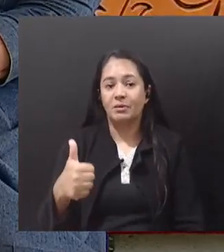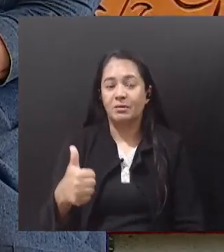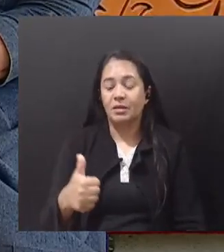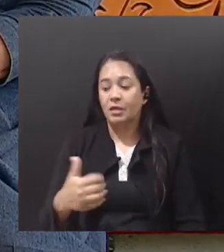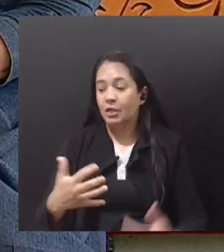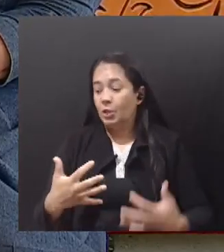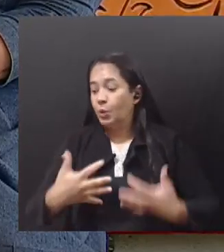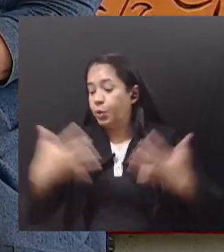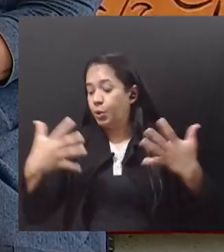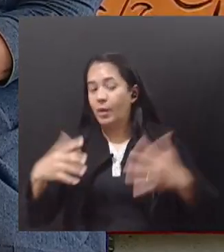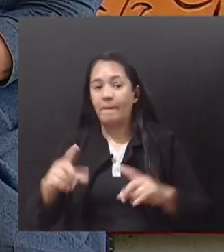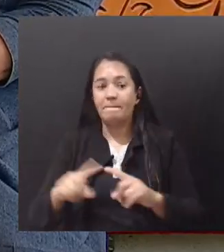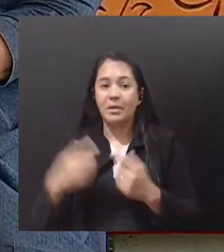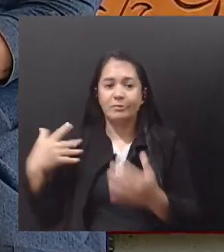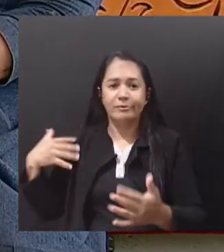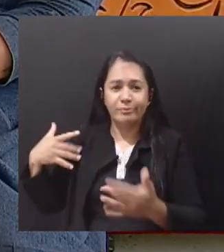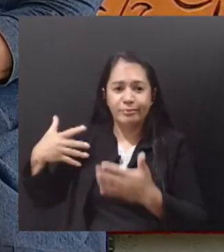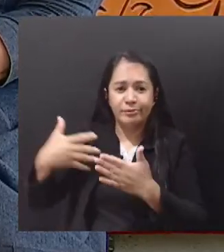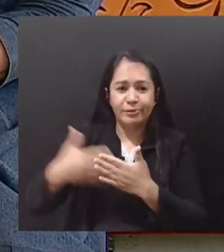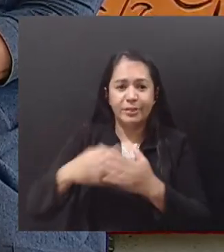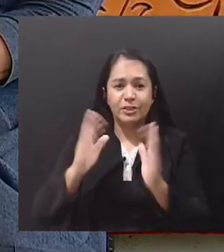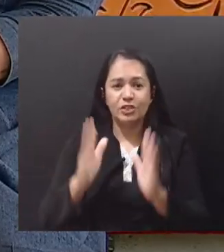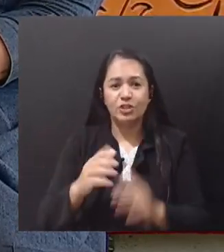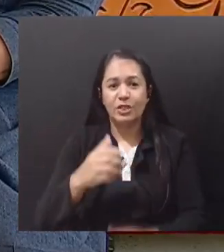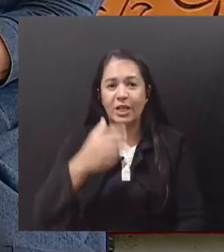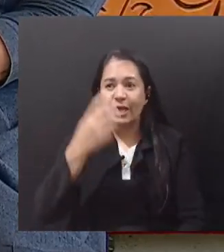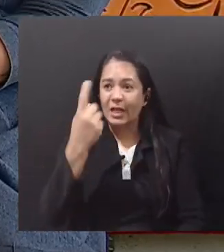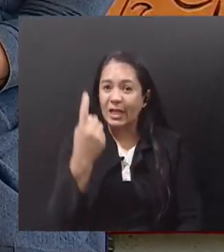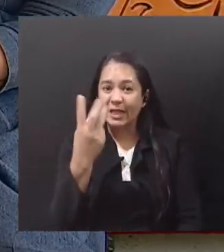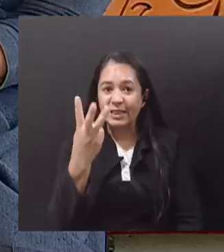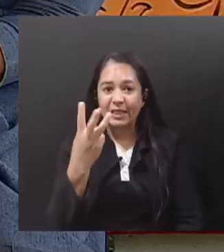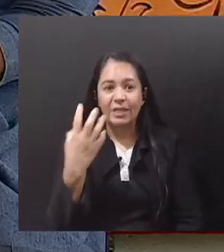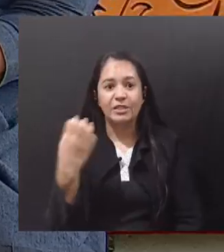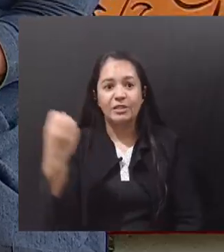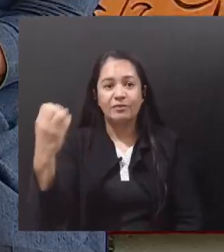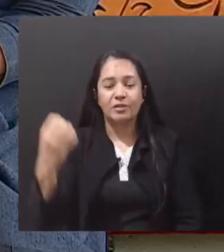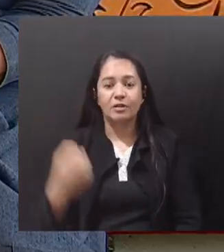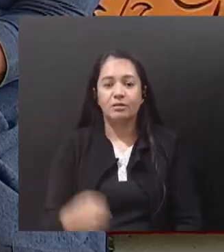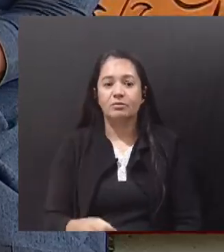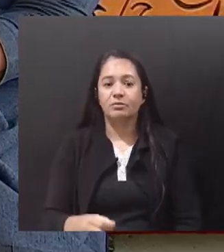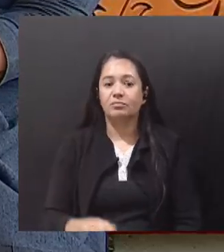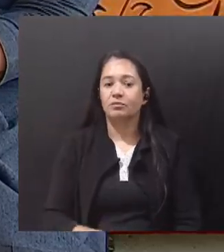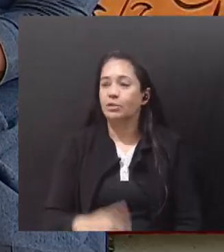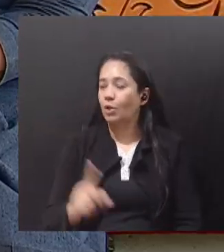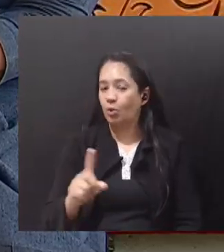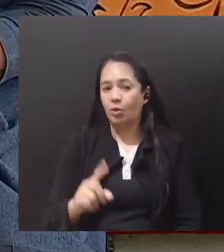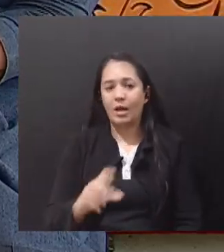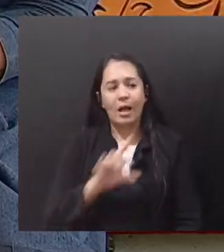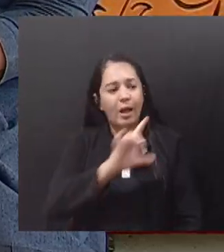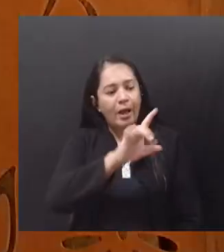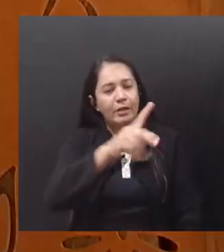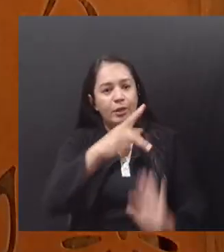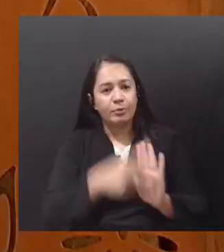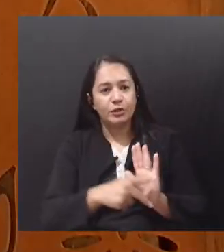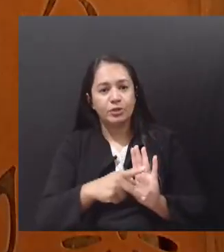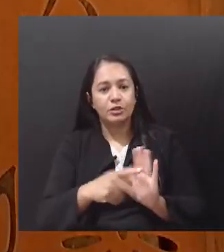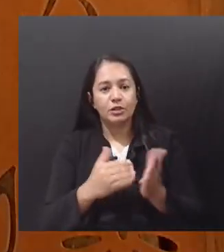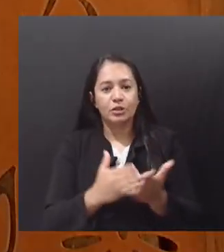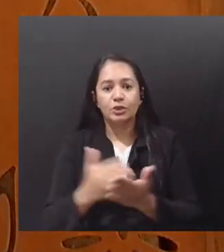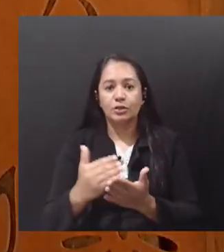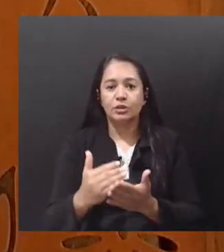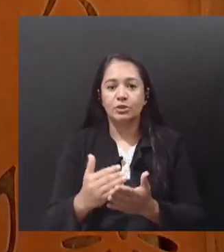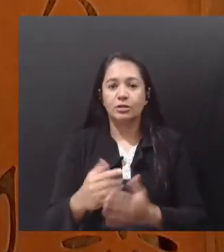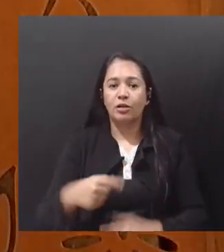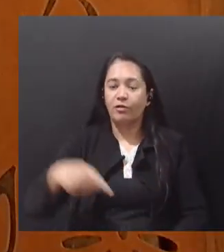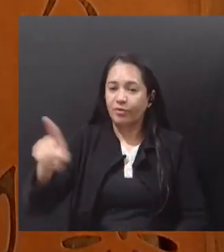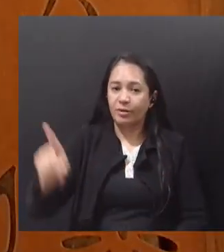cá já são mais de 12, 13 viagens. Sempre Moçambique ou não? Não. Cada projeto que a gente inicia, a gente vai.